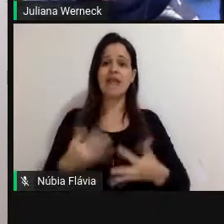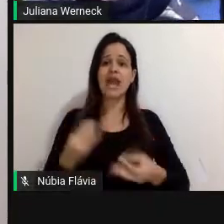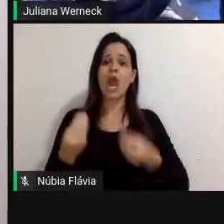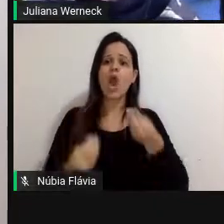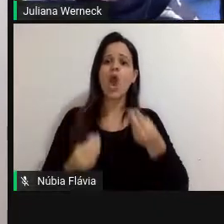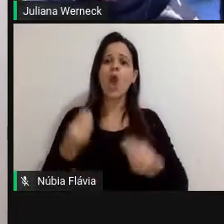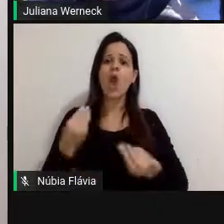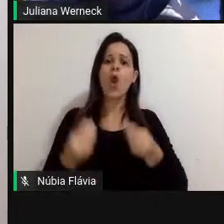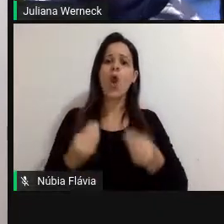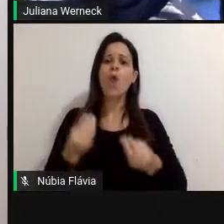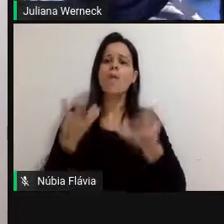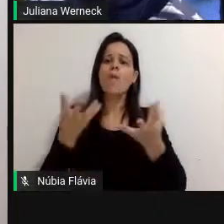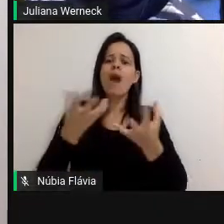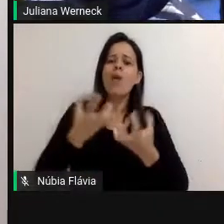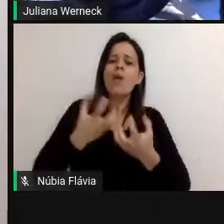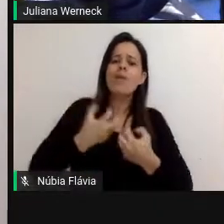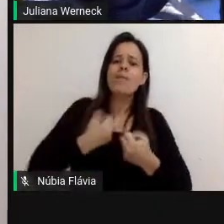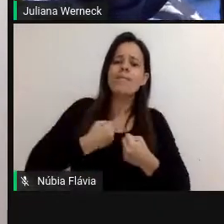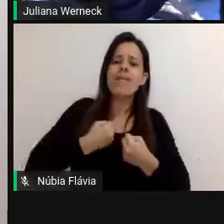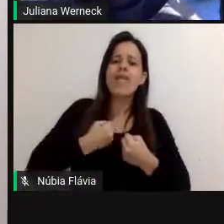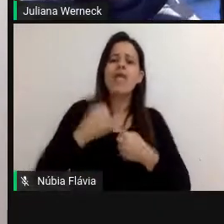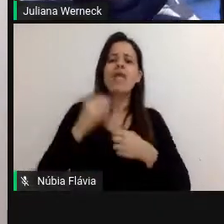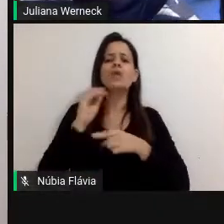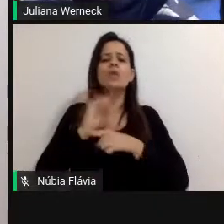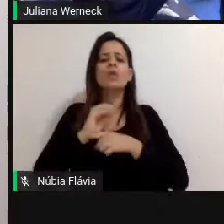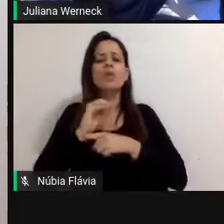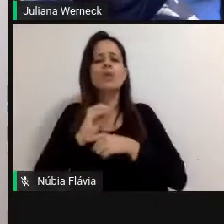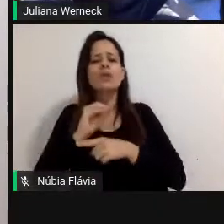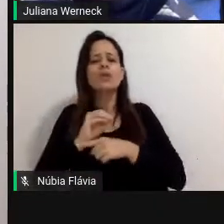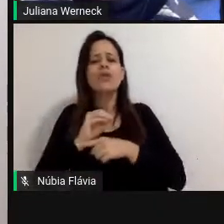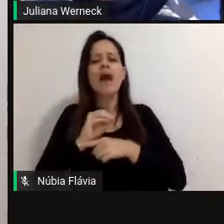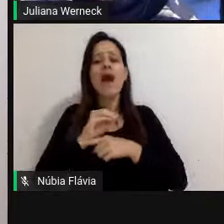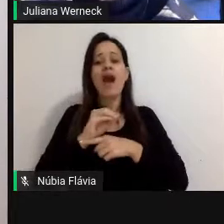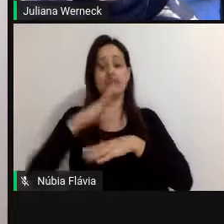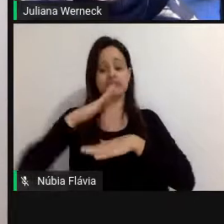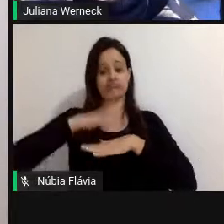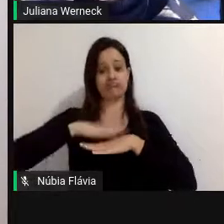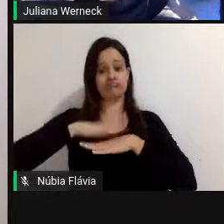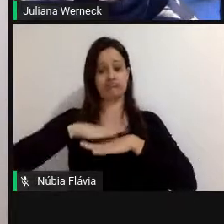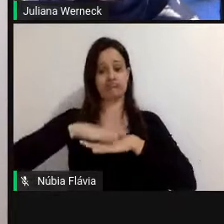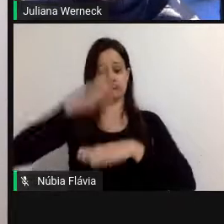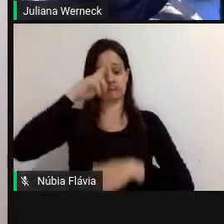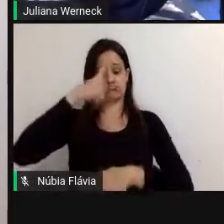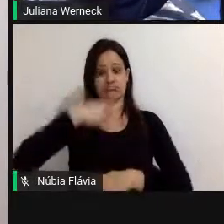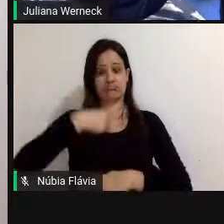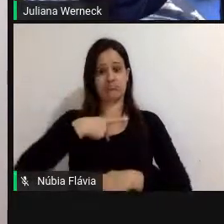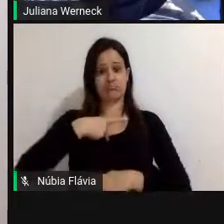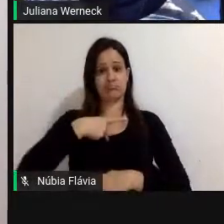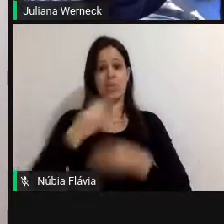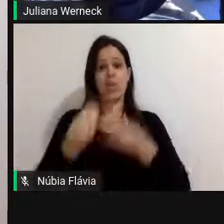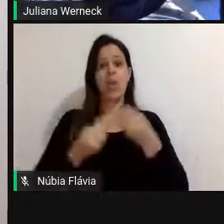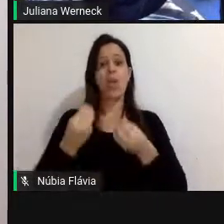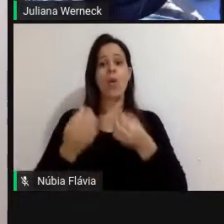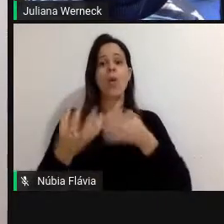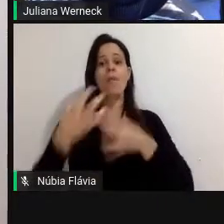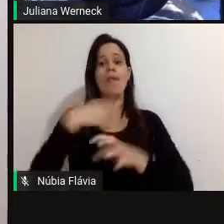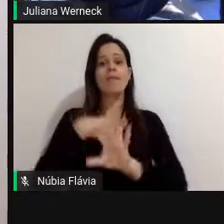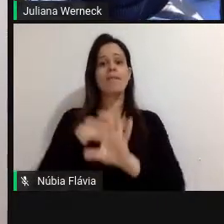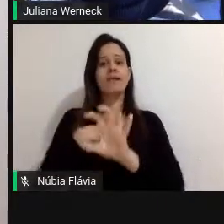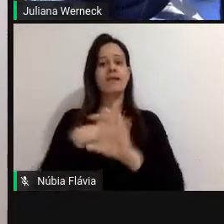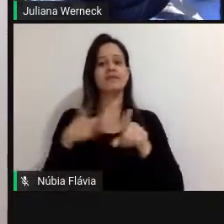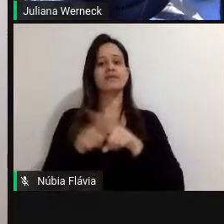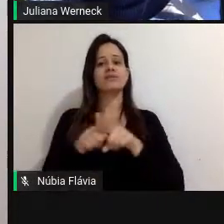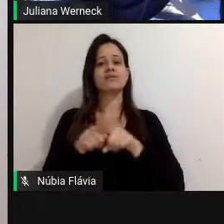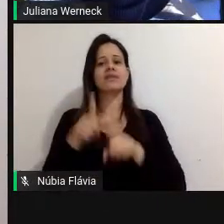o acolhimento, com o autoconhecimento, com a empatia. E são, então, esses